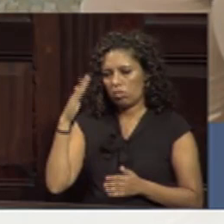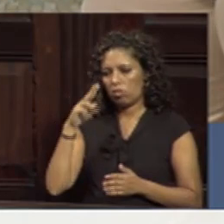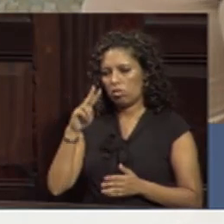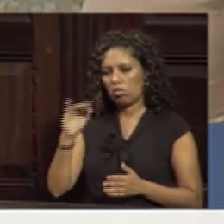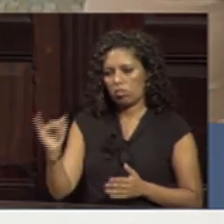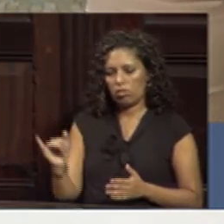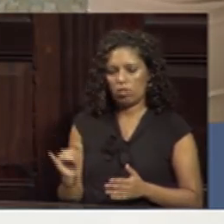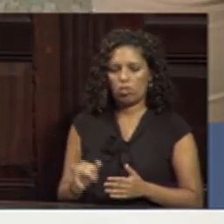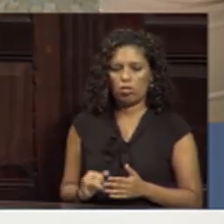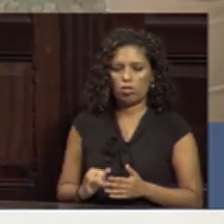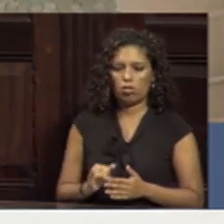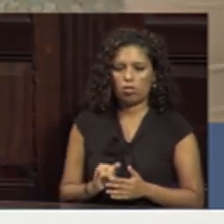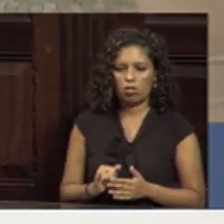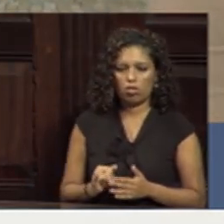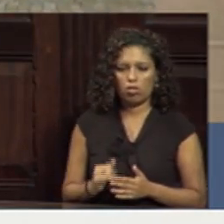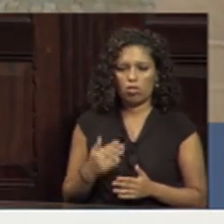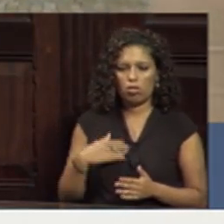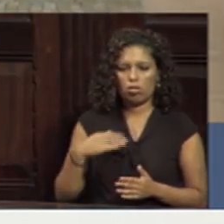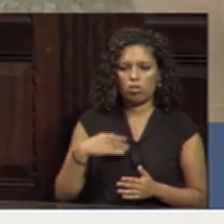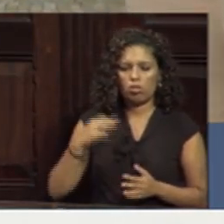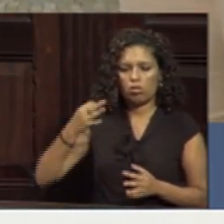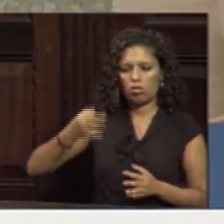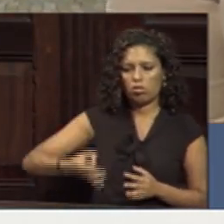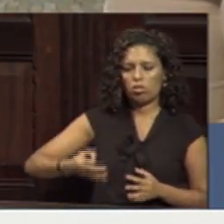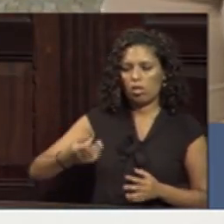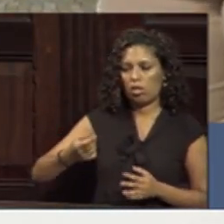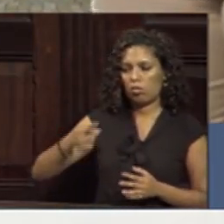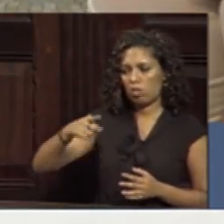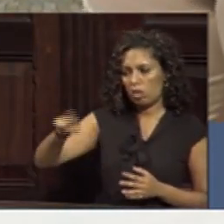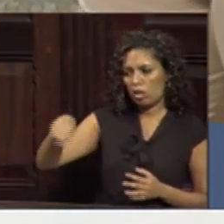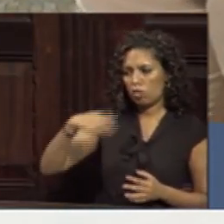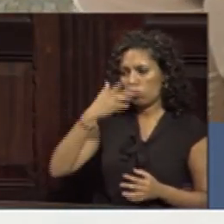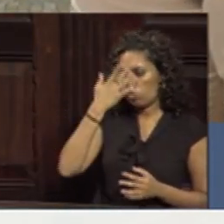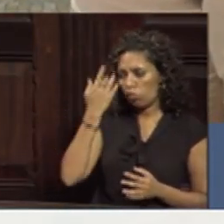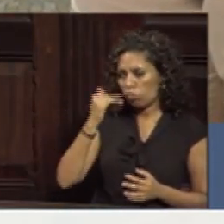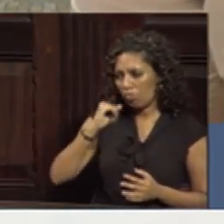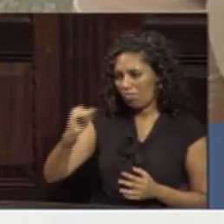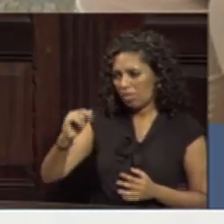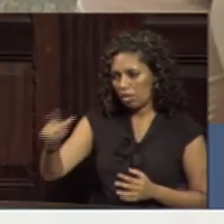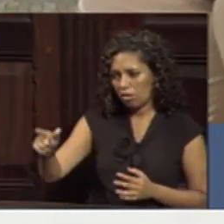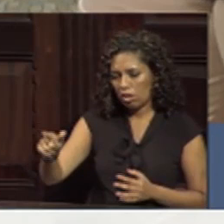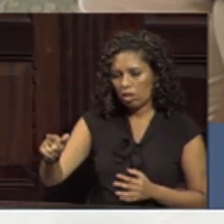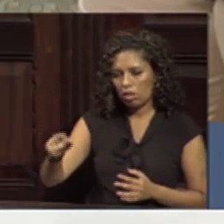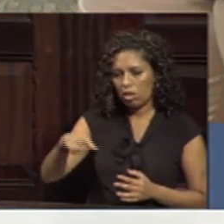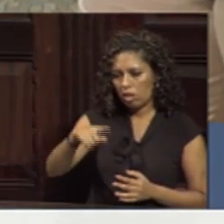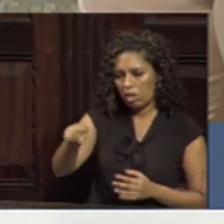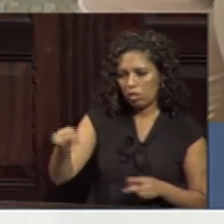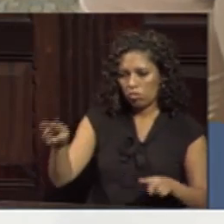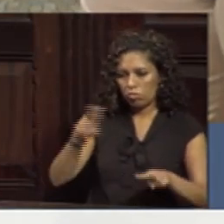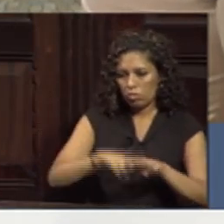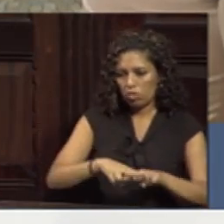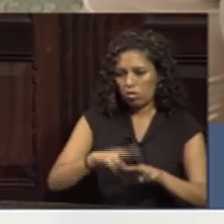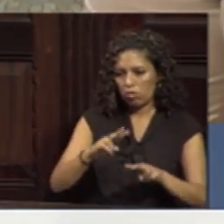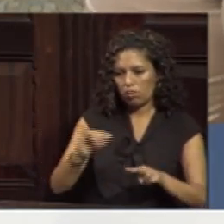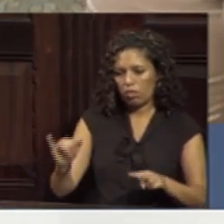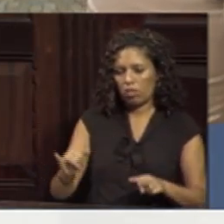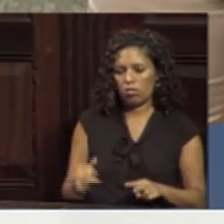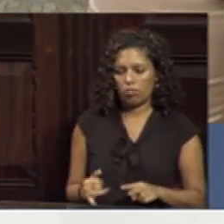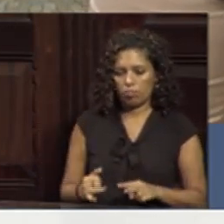será rachado. E tenho certeza que os responsáveis serão punidos. E mais do que os responsáveis pelo assassinato em